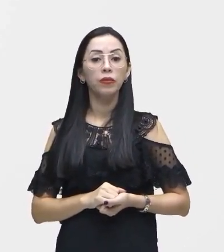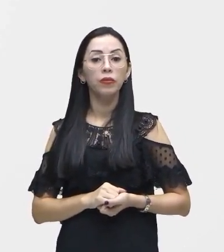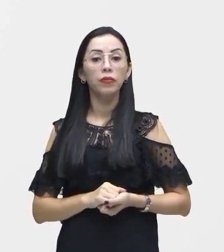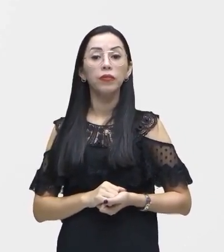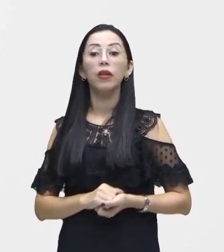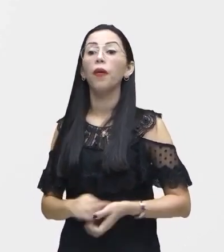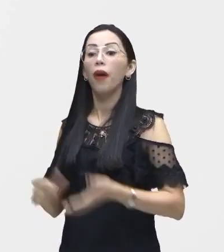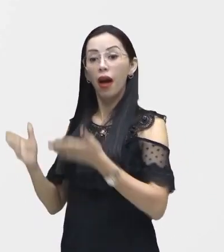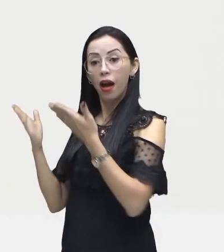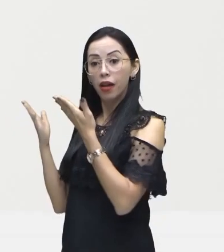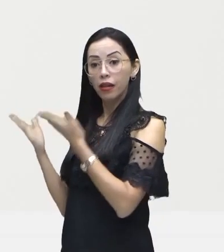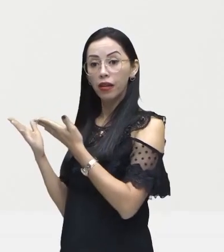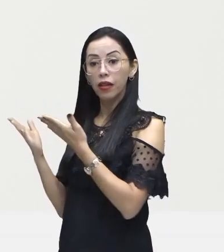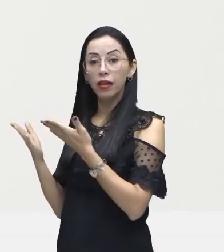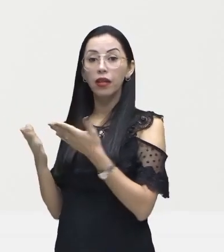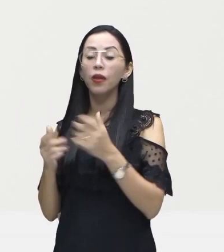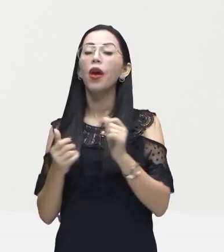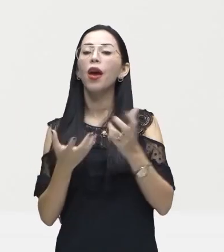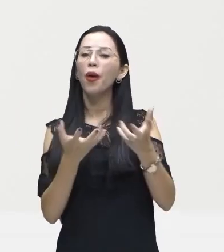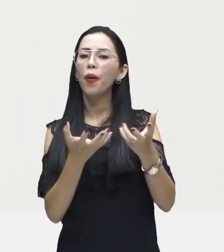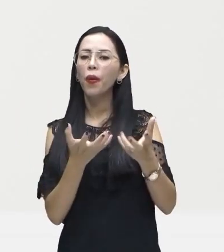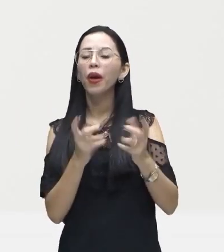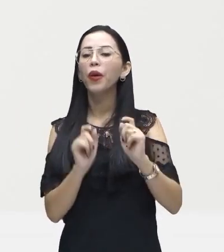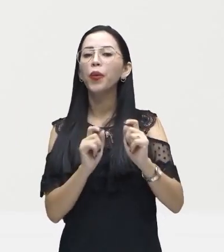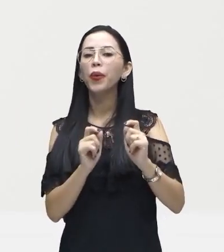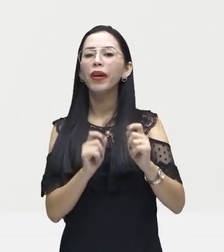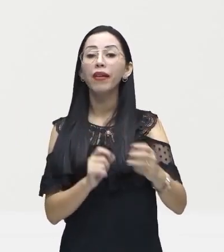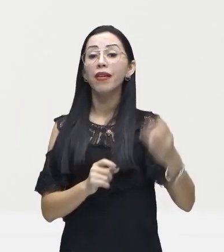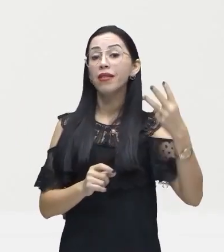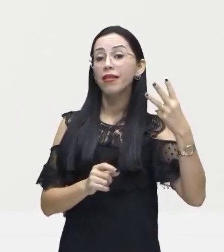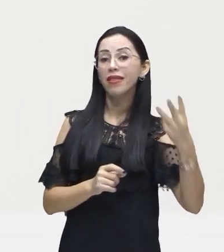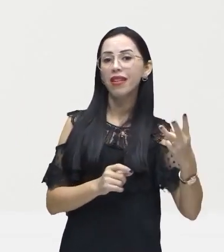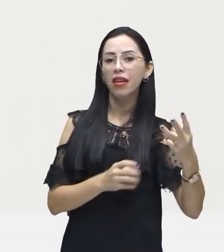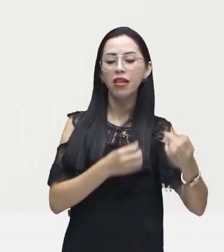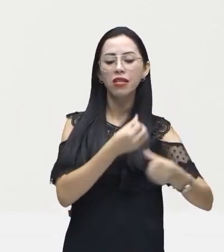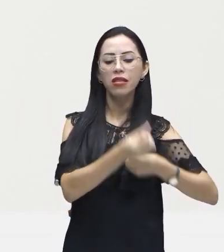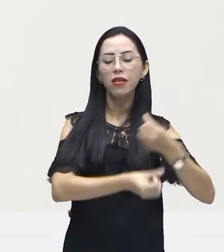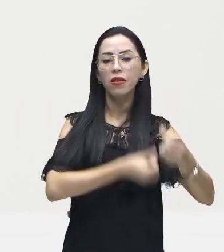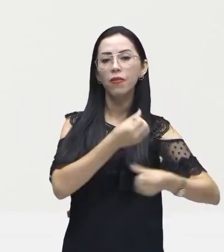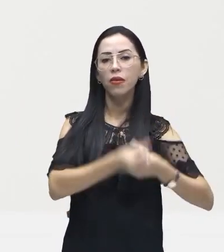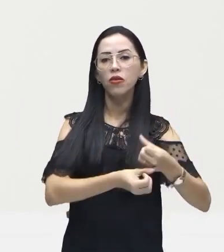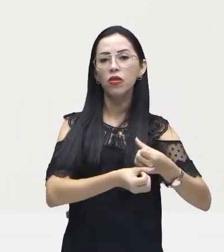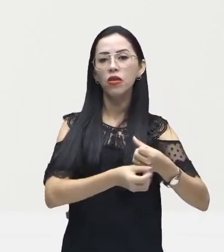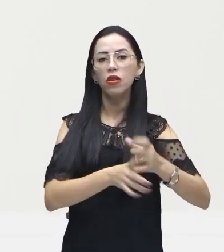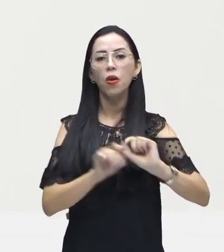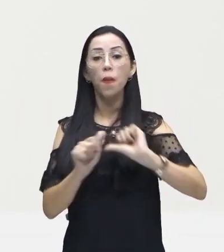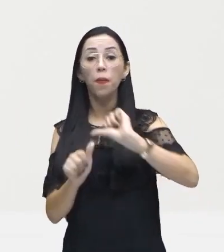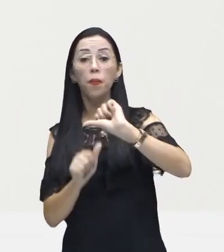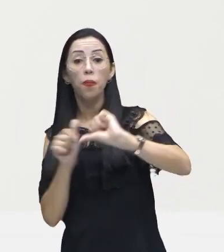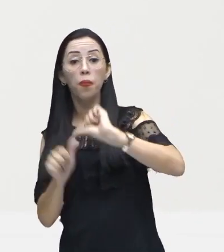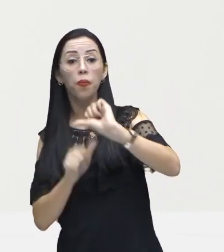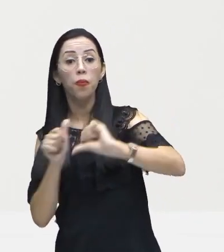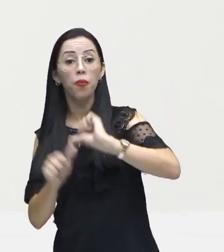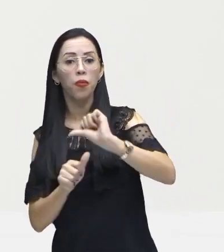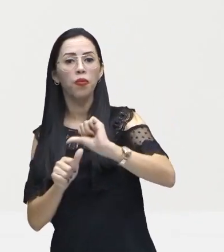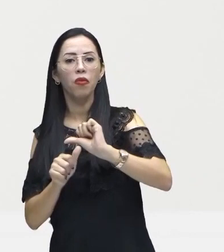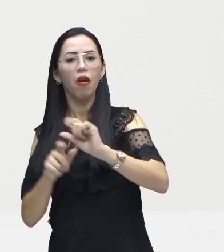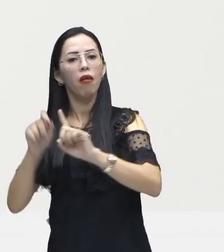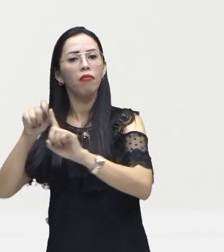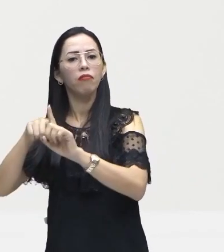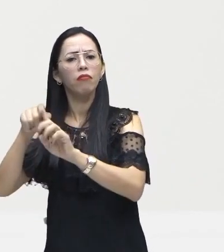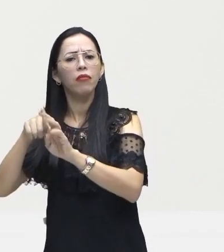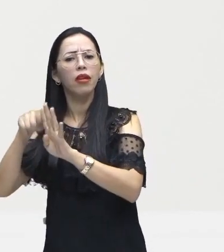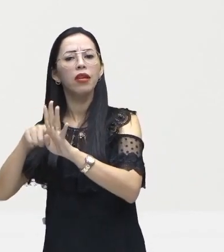quero transformar 3 semestres, tá certo? 3 semestres. O que nós vimos? Que